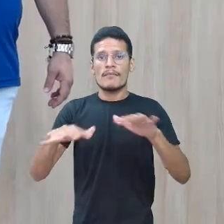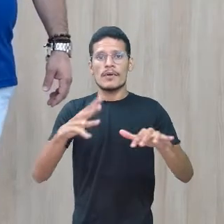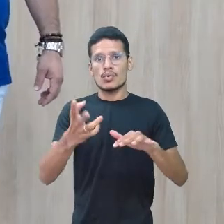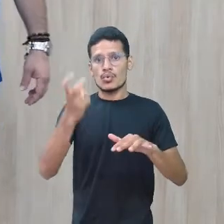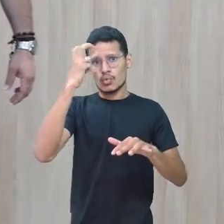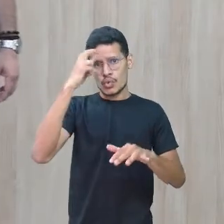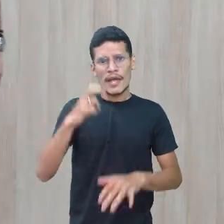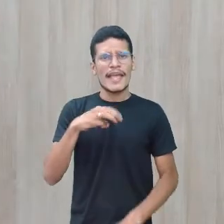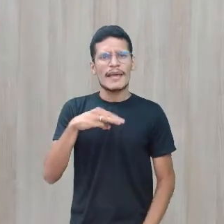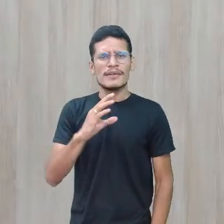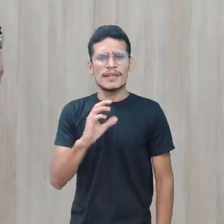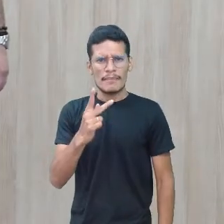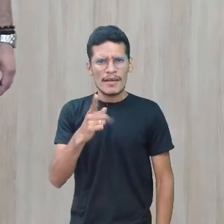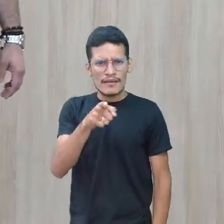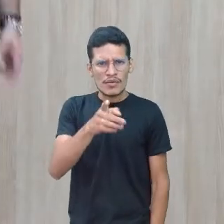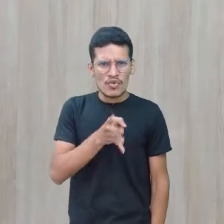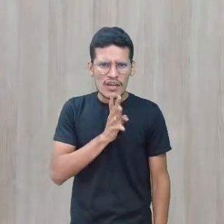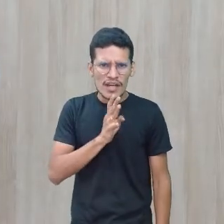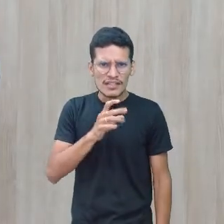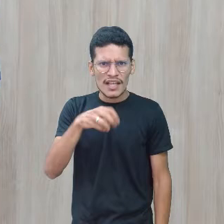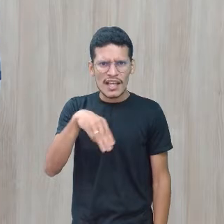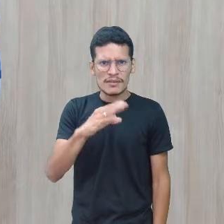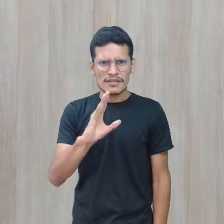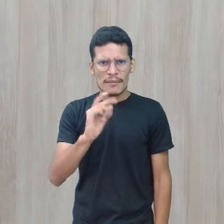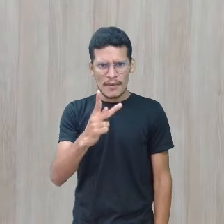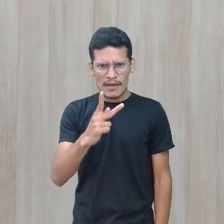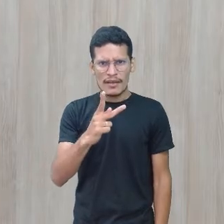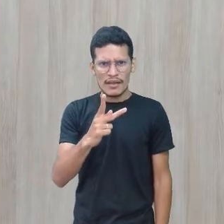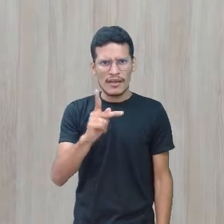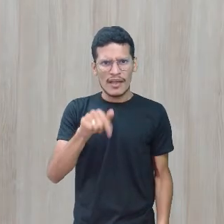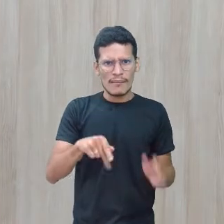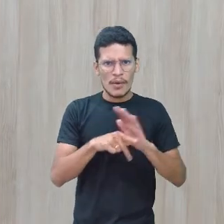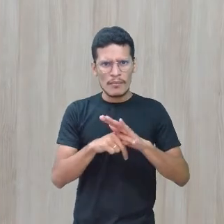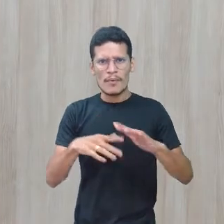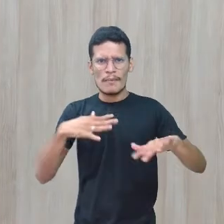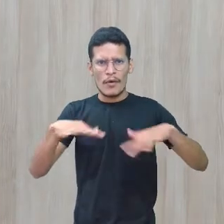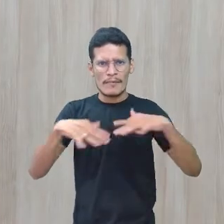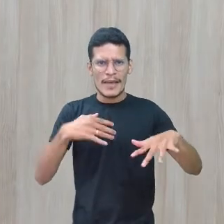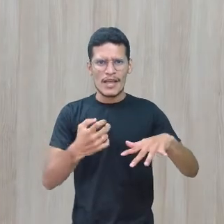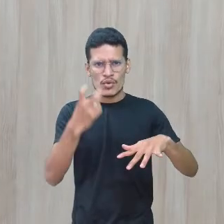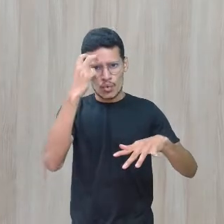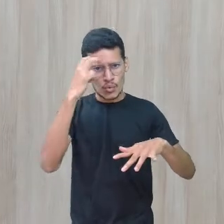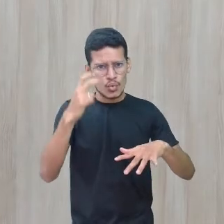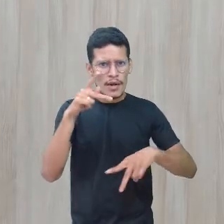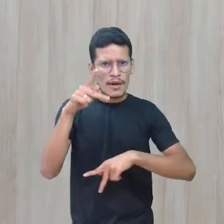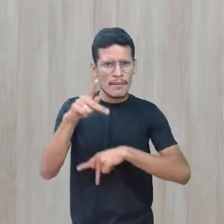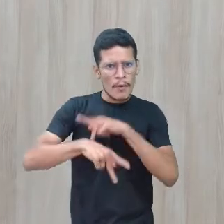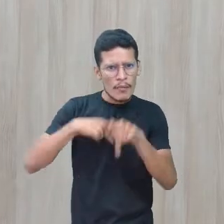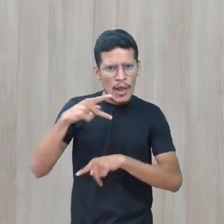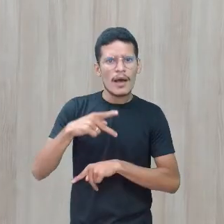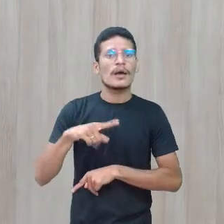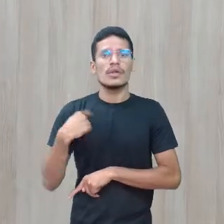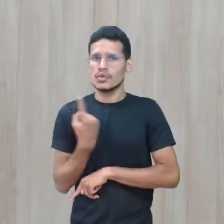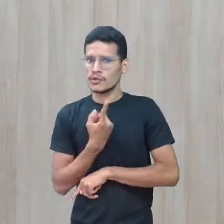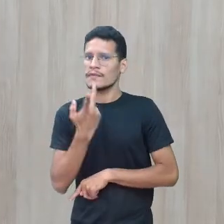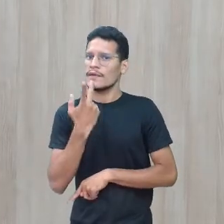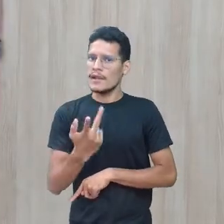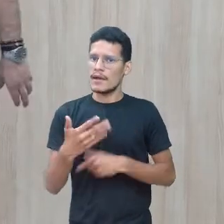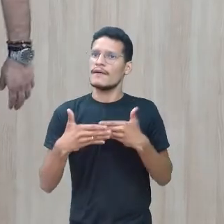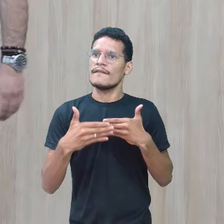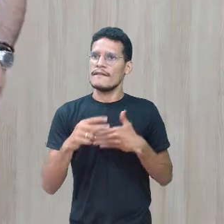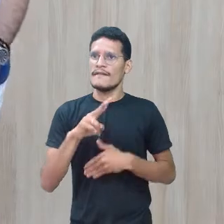MCP. Você já ouviu falar do MCP? Já ouviu falar do chamado Movimento de Cultura Popular? Então a gente vai falar um pouquinho sobre isso,